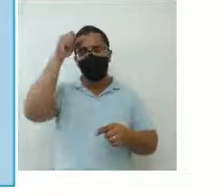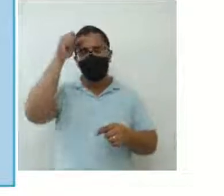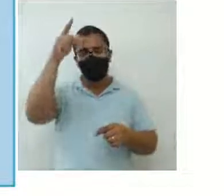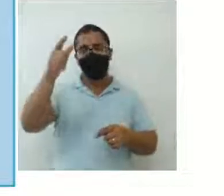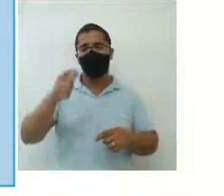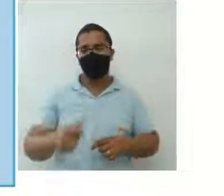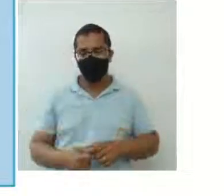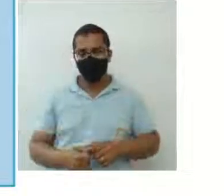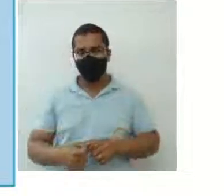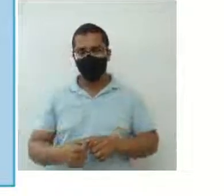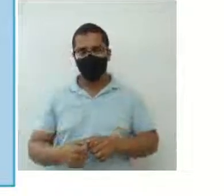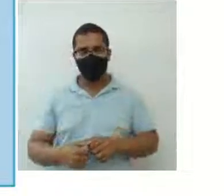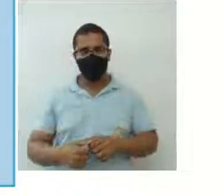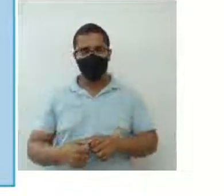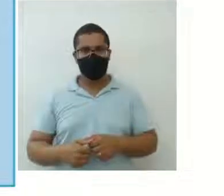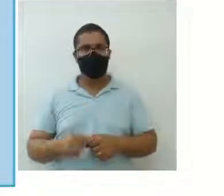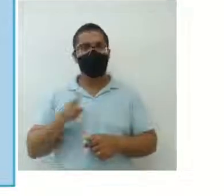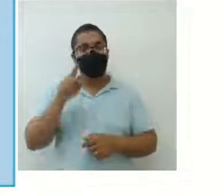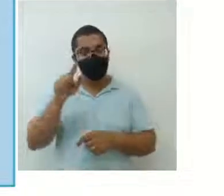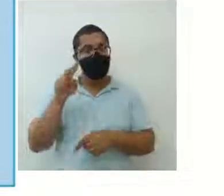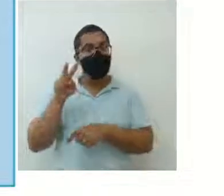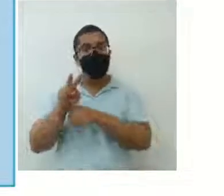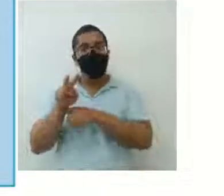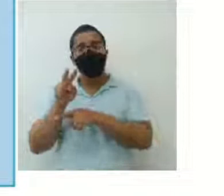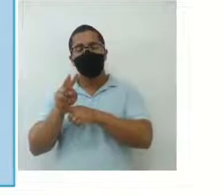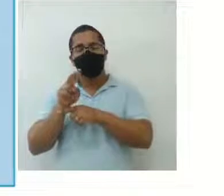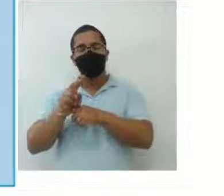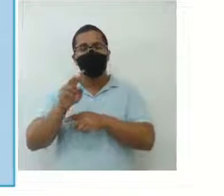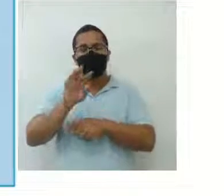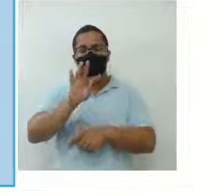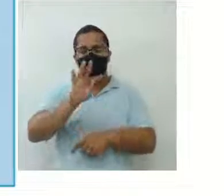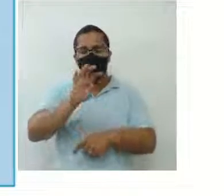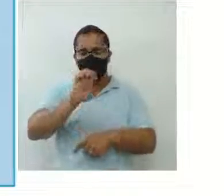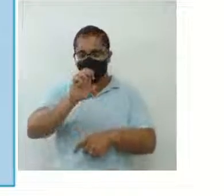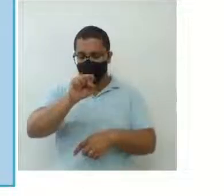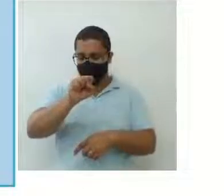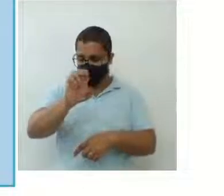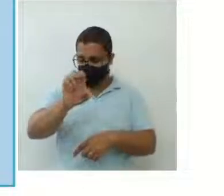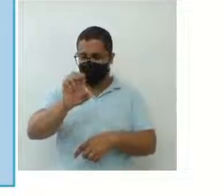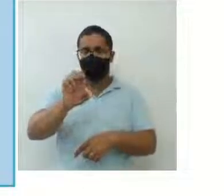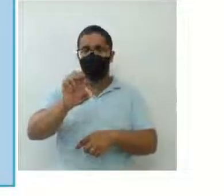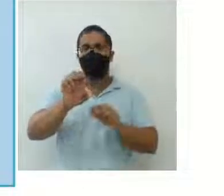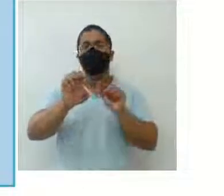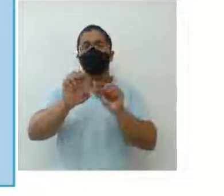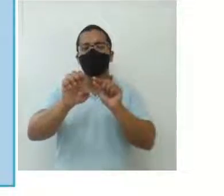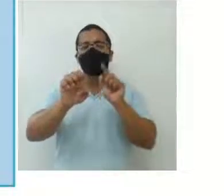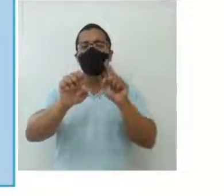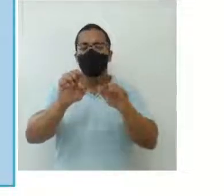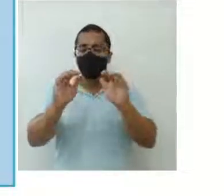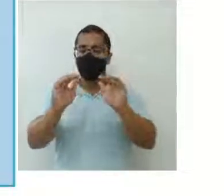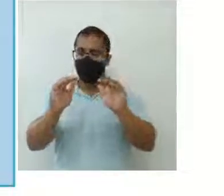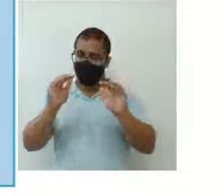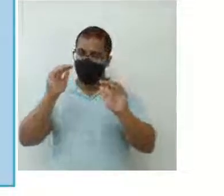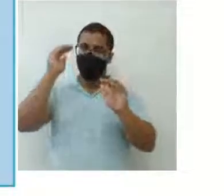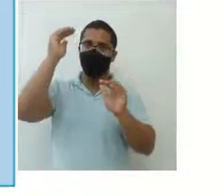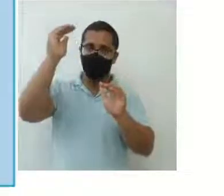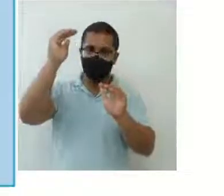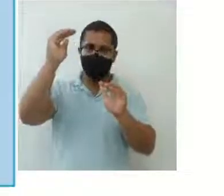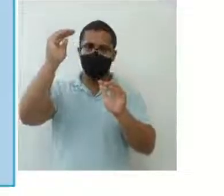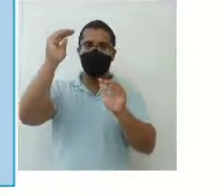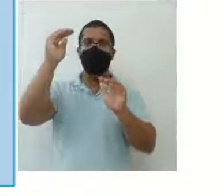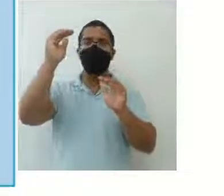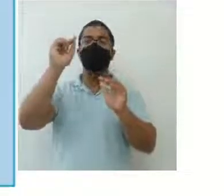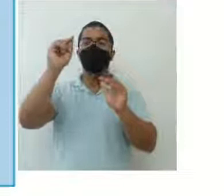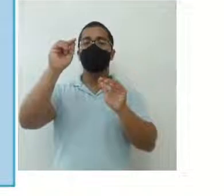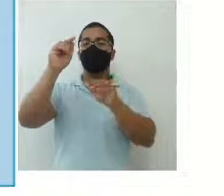ideologia, né? Então, eles defendiam a tese, defesa da superioridade da